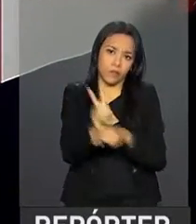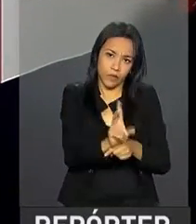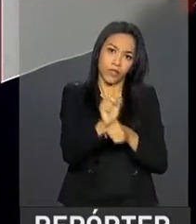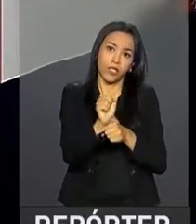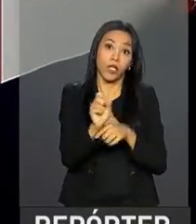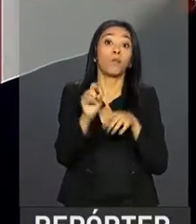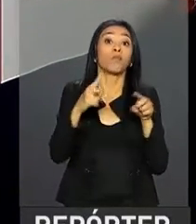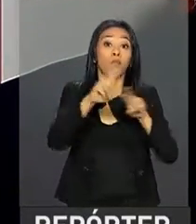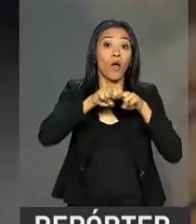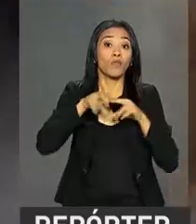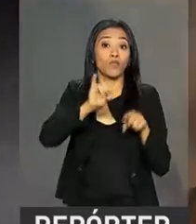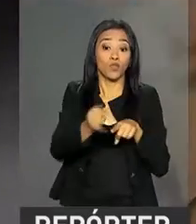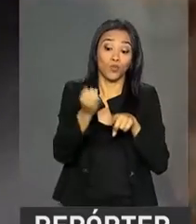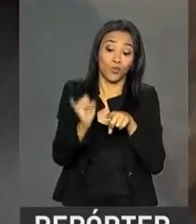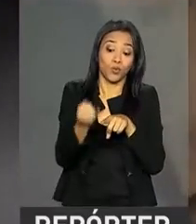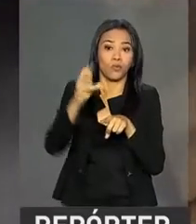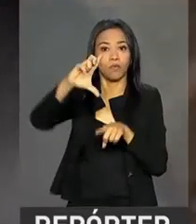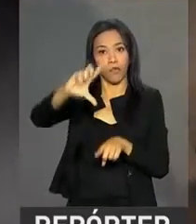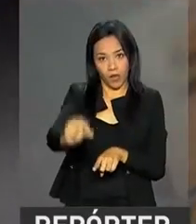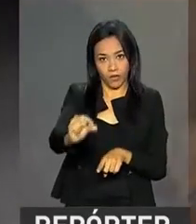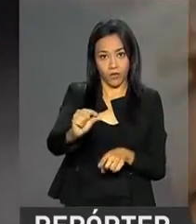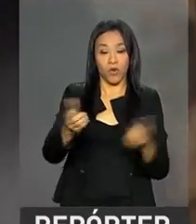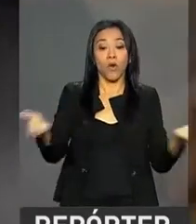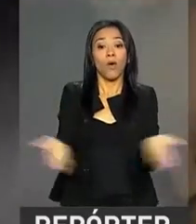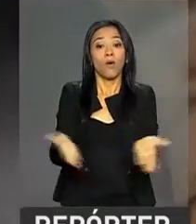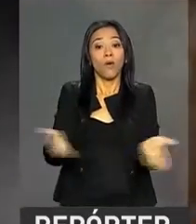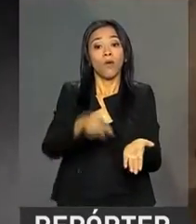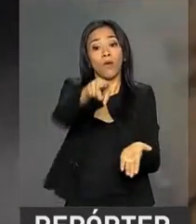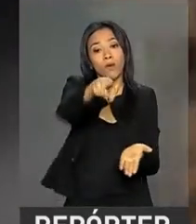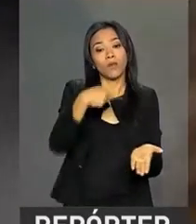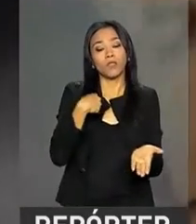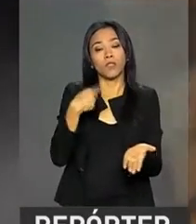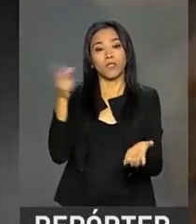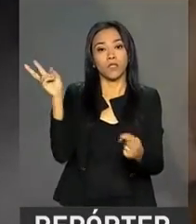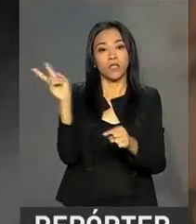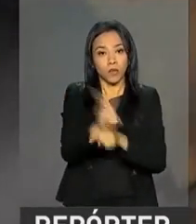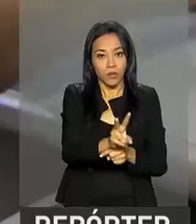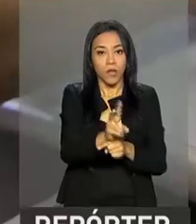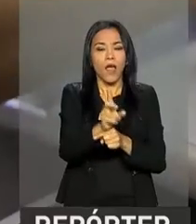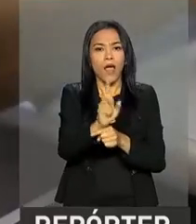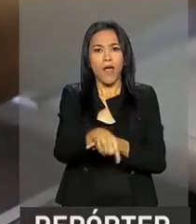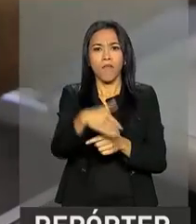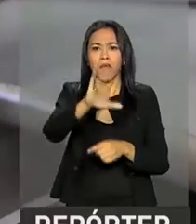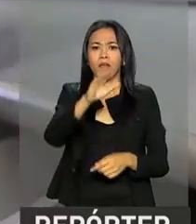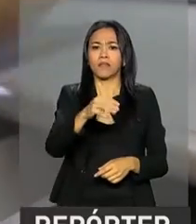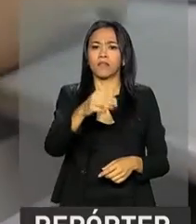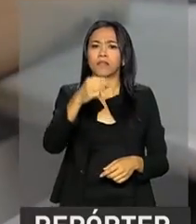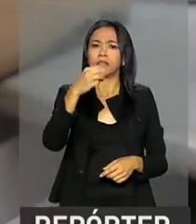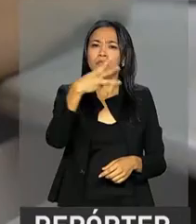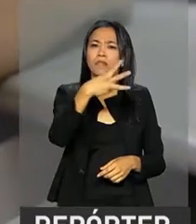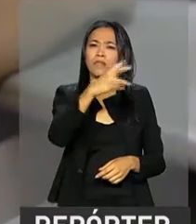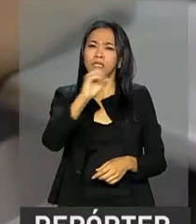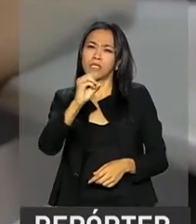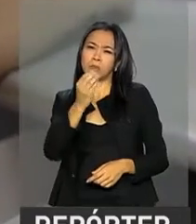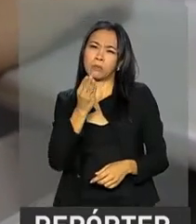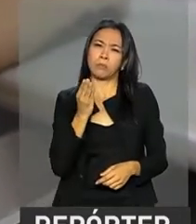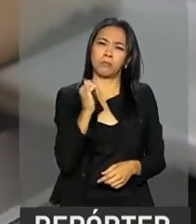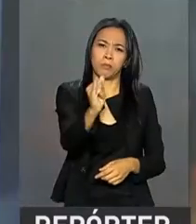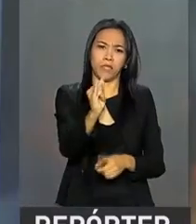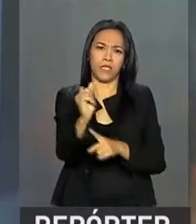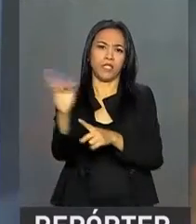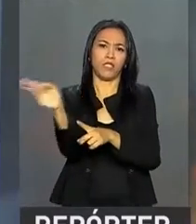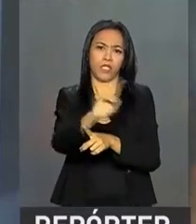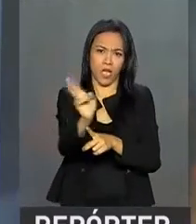juros baixos o saldo atual de empréstimos consignados hoje é de mais de 300 bilhões de reais no